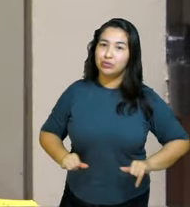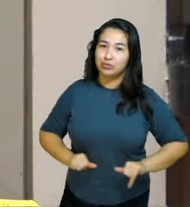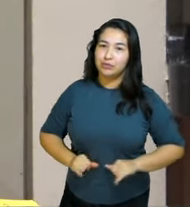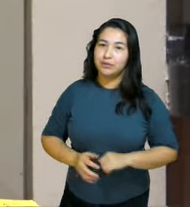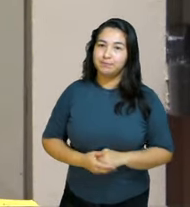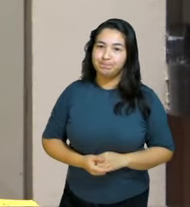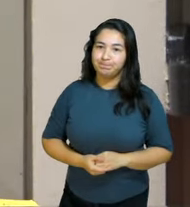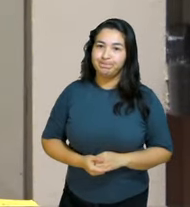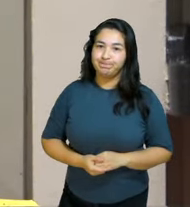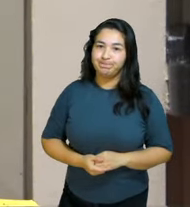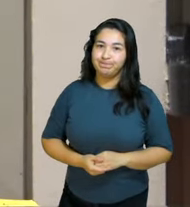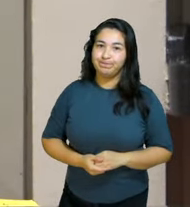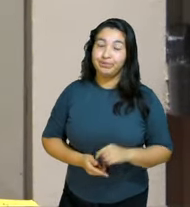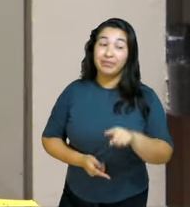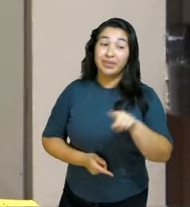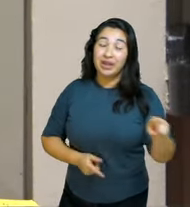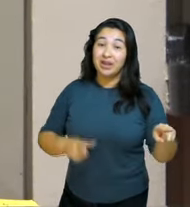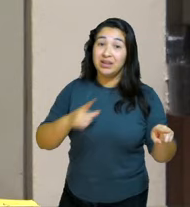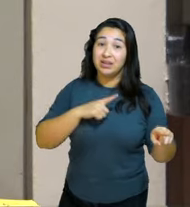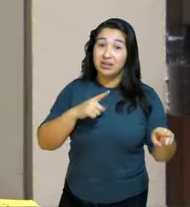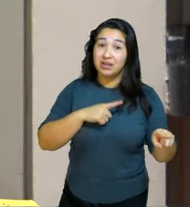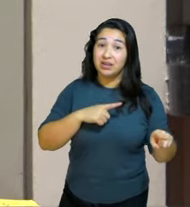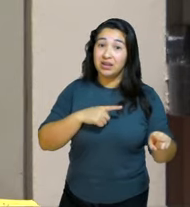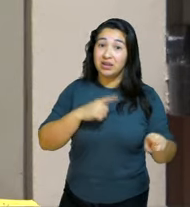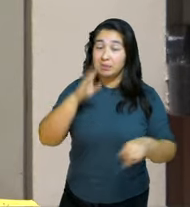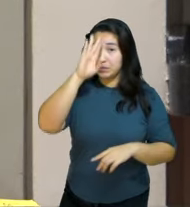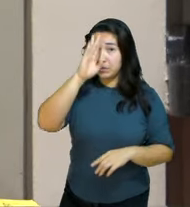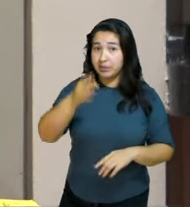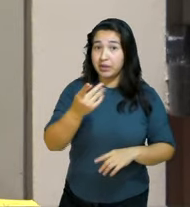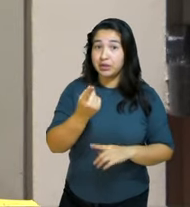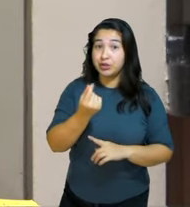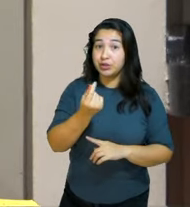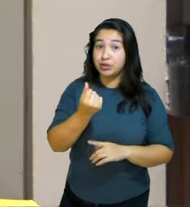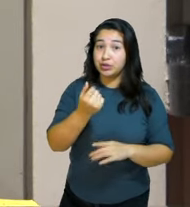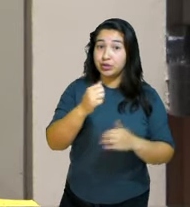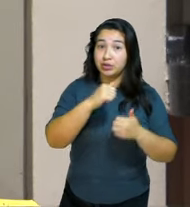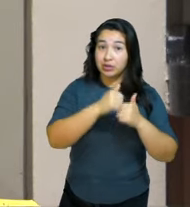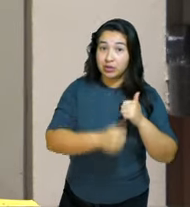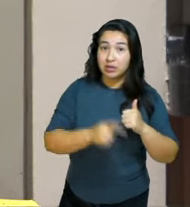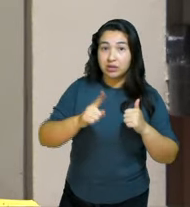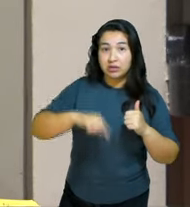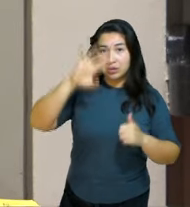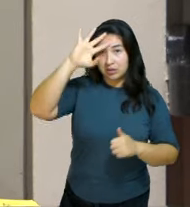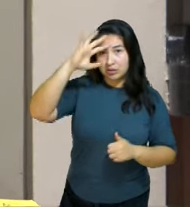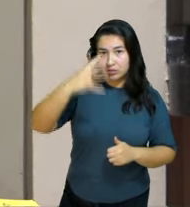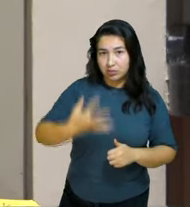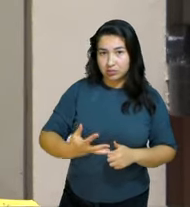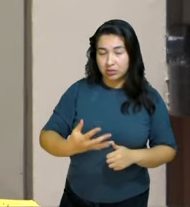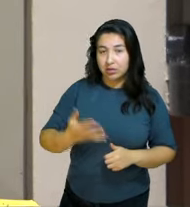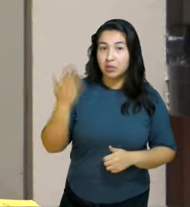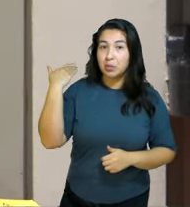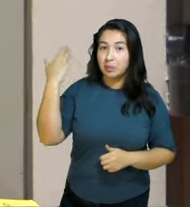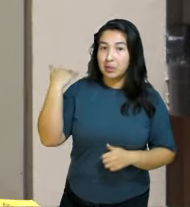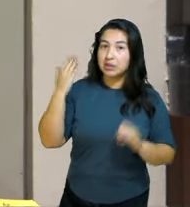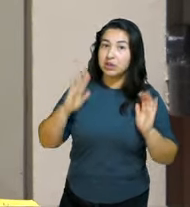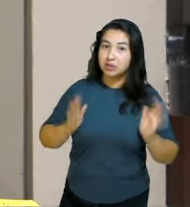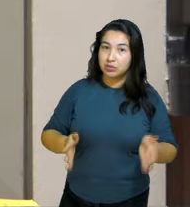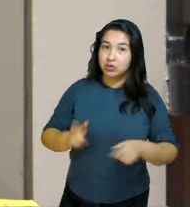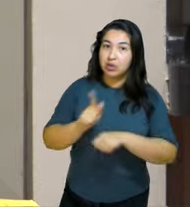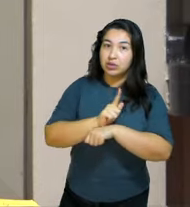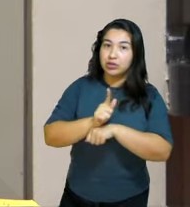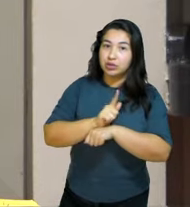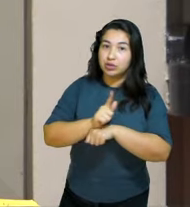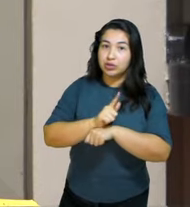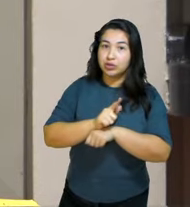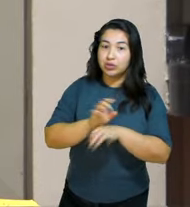municípios, são índices, principalmente o bolsa atleta. O bolsa atleta, resultado de joguinhos, jogos abertos, eu tive o prazer como gestor esportivo fazer a lei do bolsa